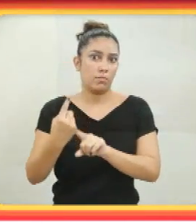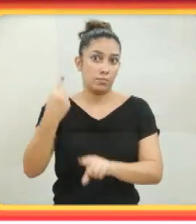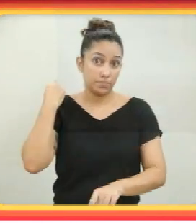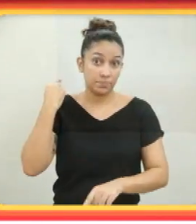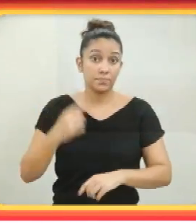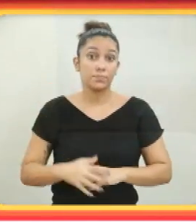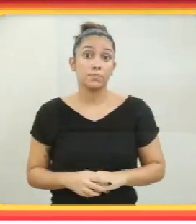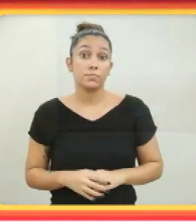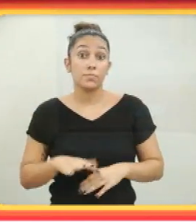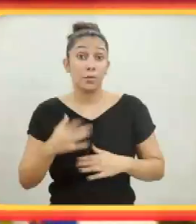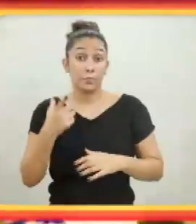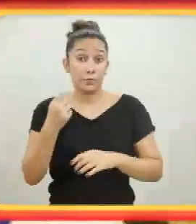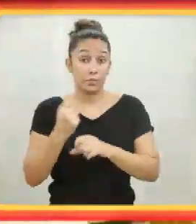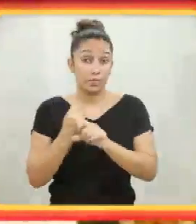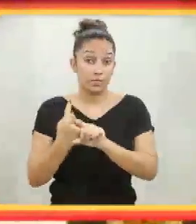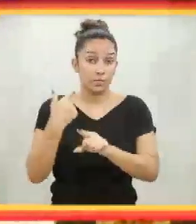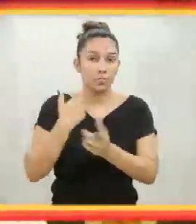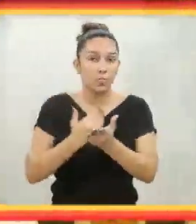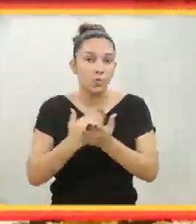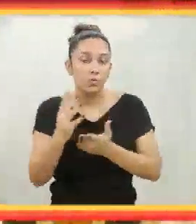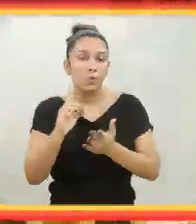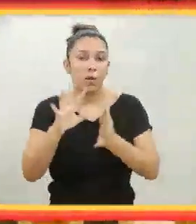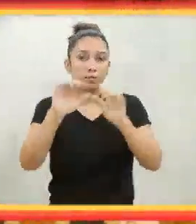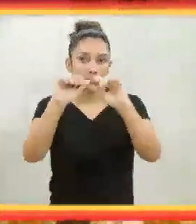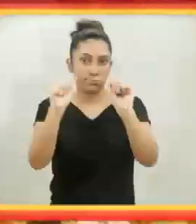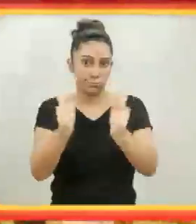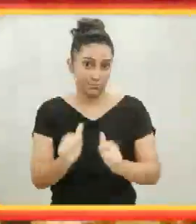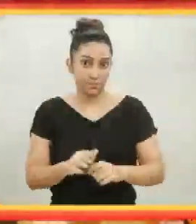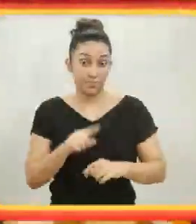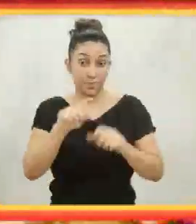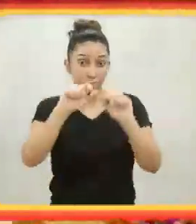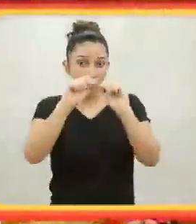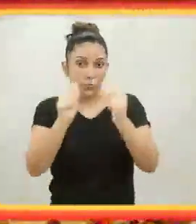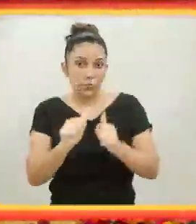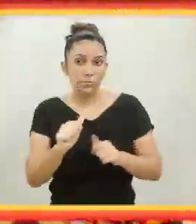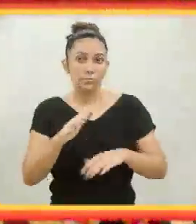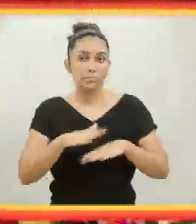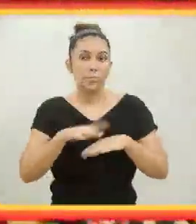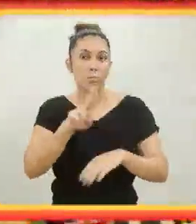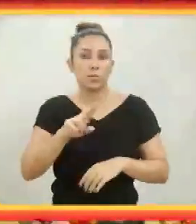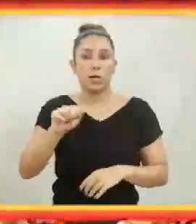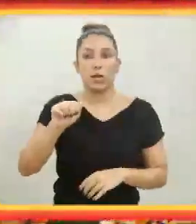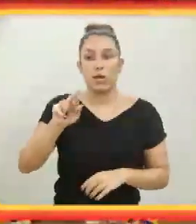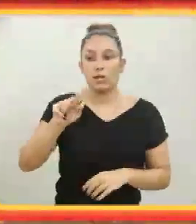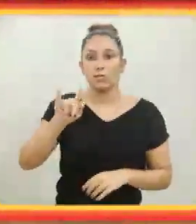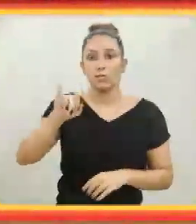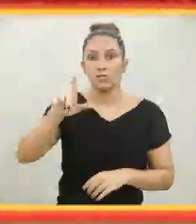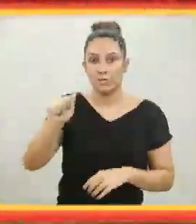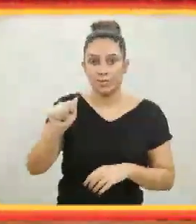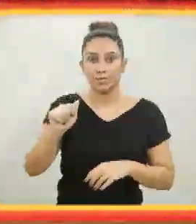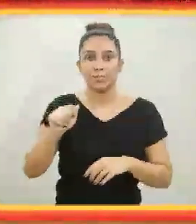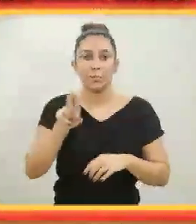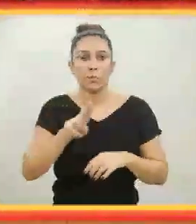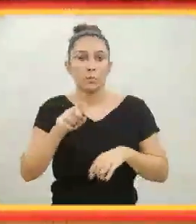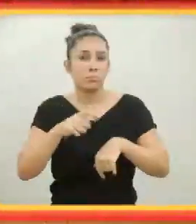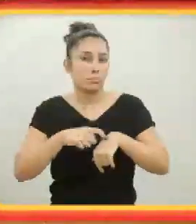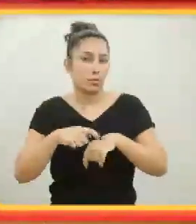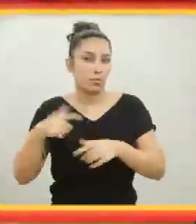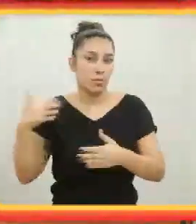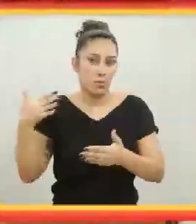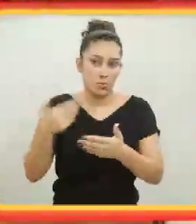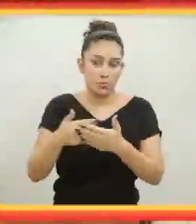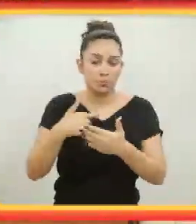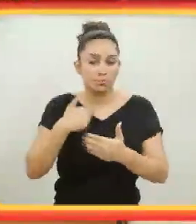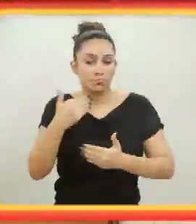primeiramente com tapetes. É um trabalho que eu já faço há 50 anos. E há 20 anos